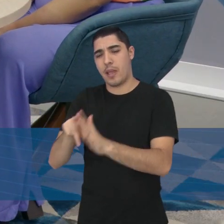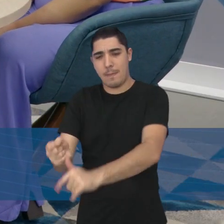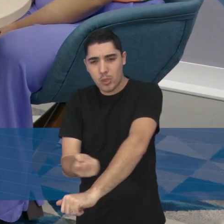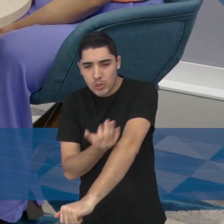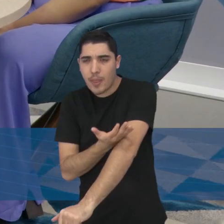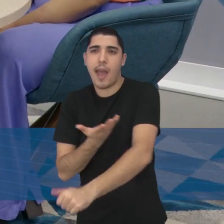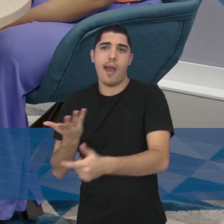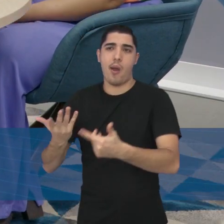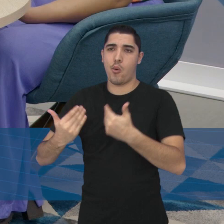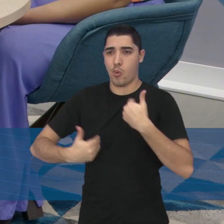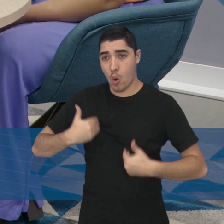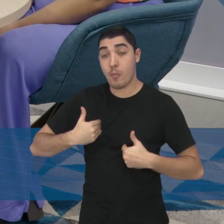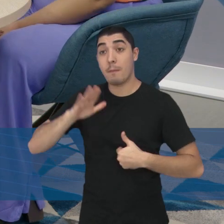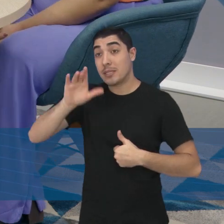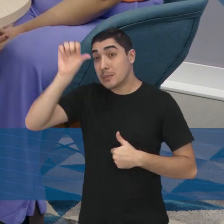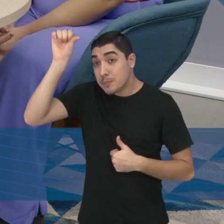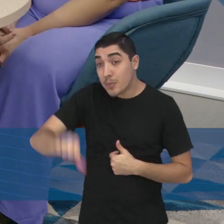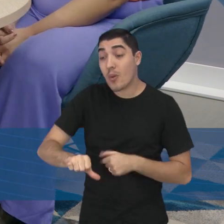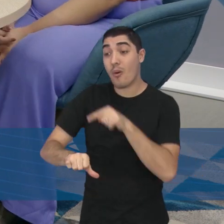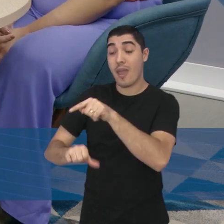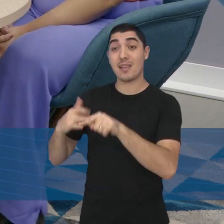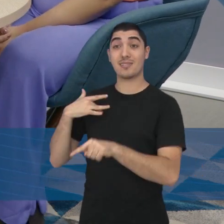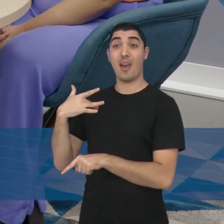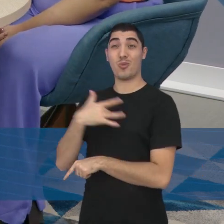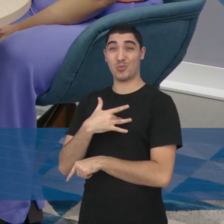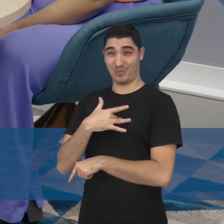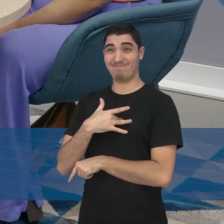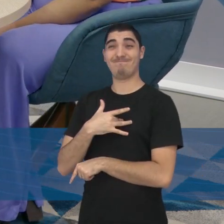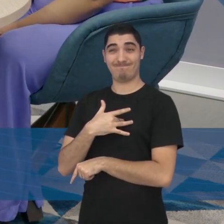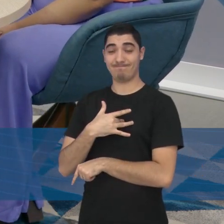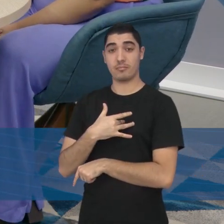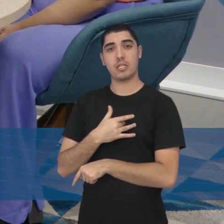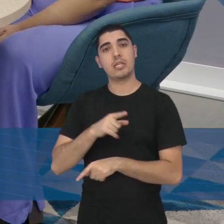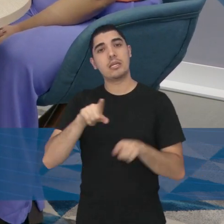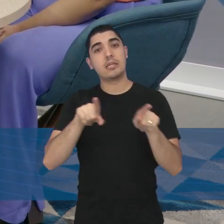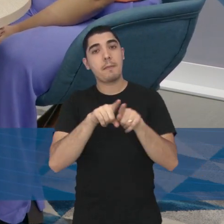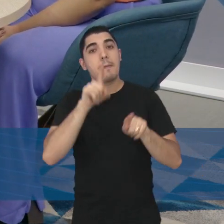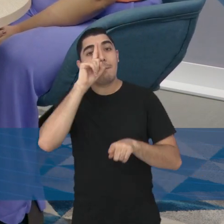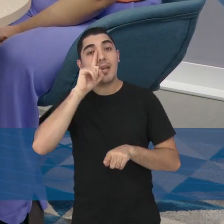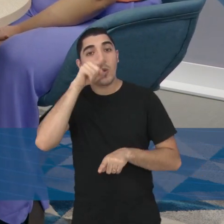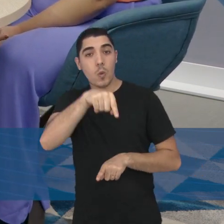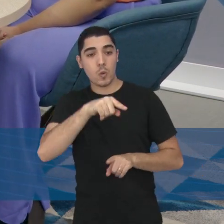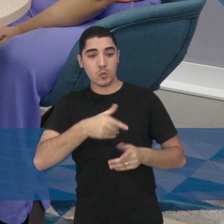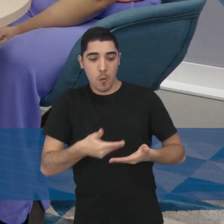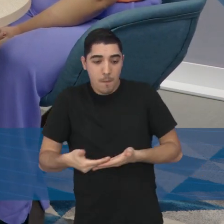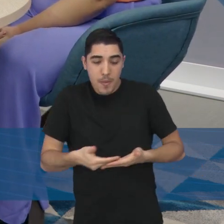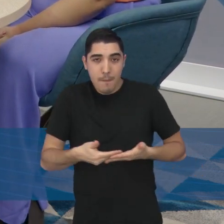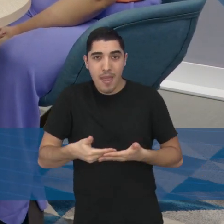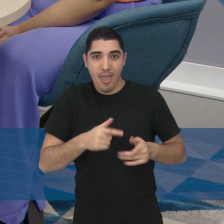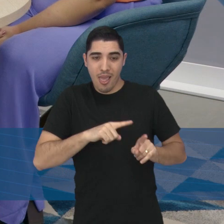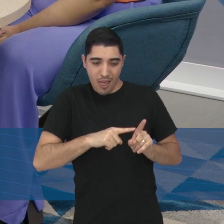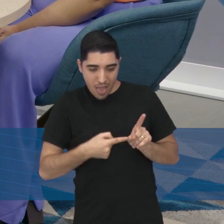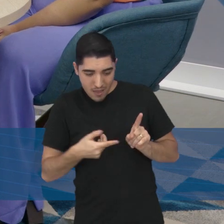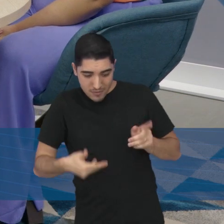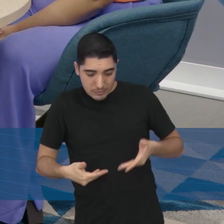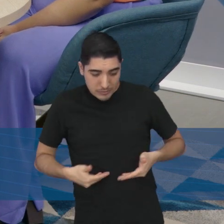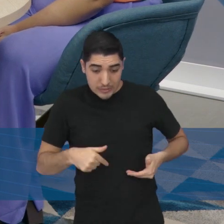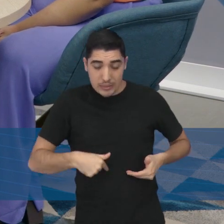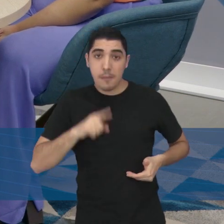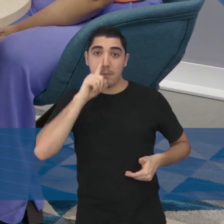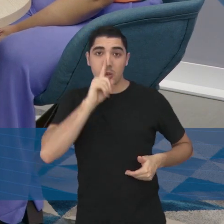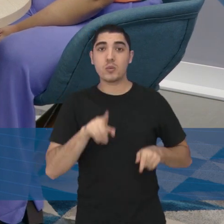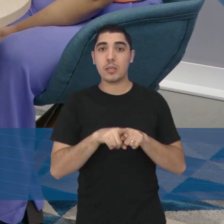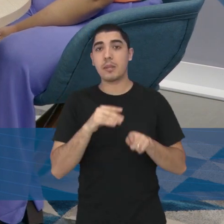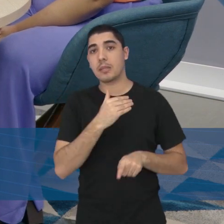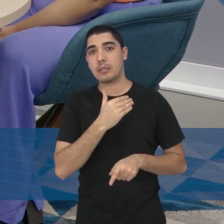de fato, de físicos, de vida né? também, de vida, né? E para o bebê também, né? Acaba... Quando a gente